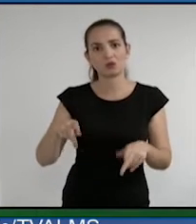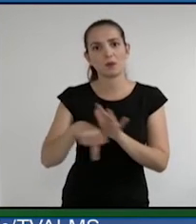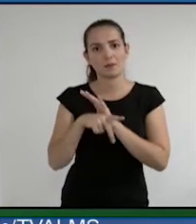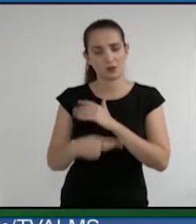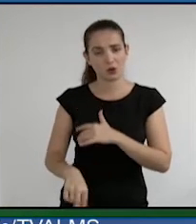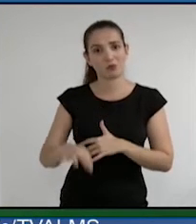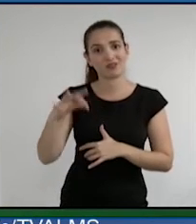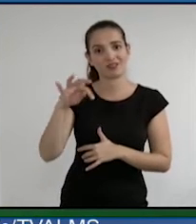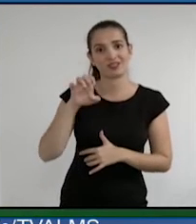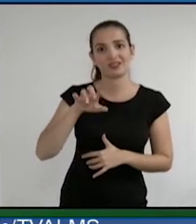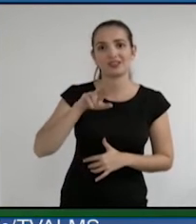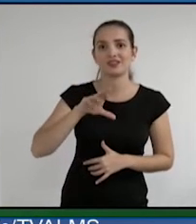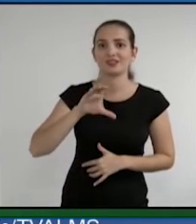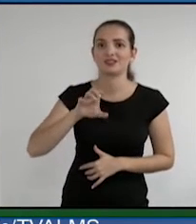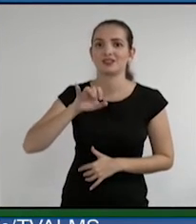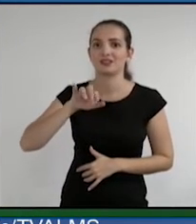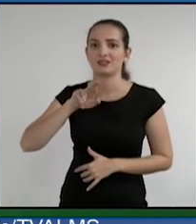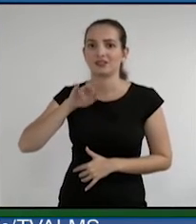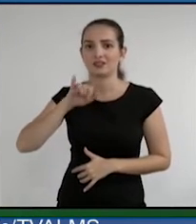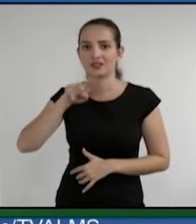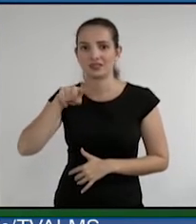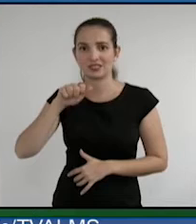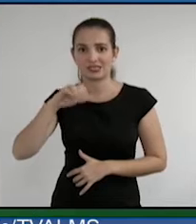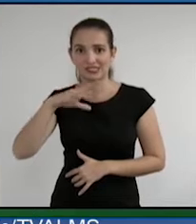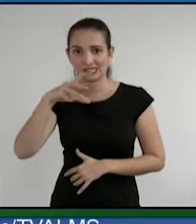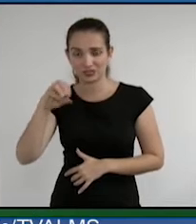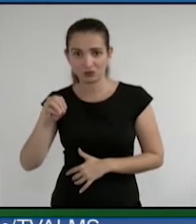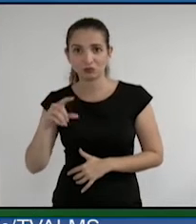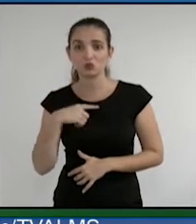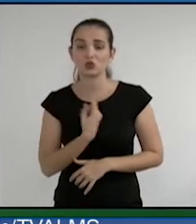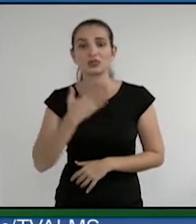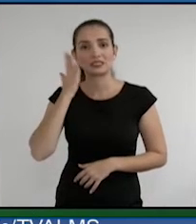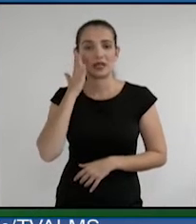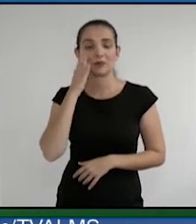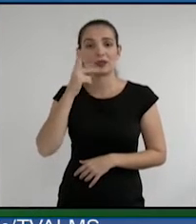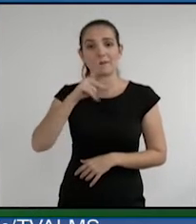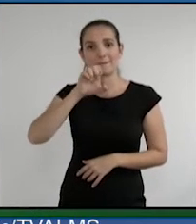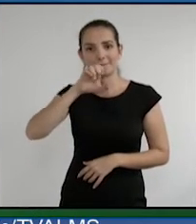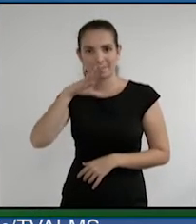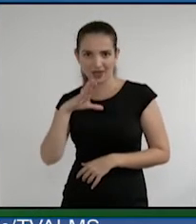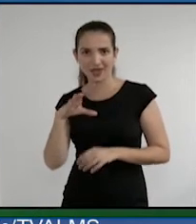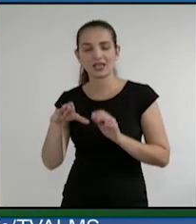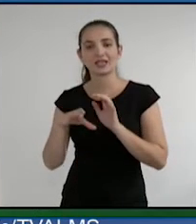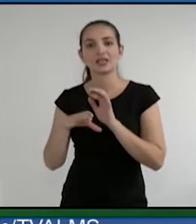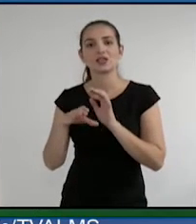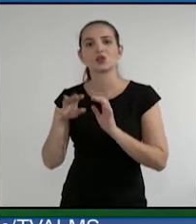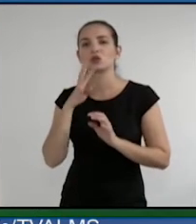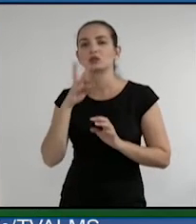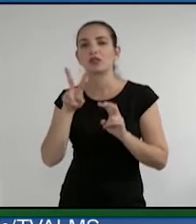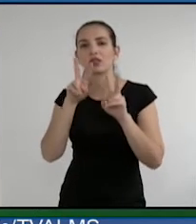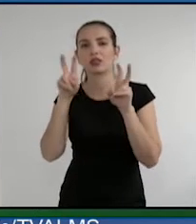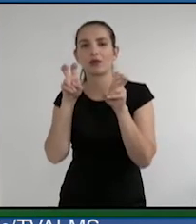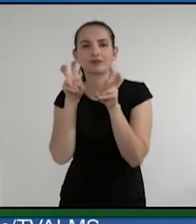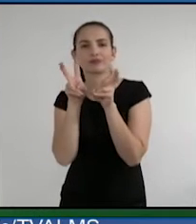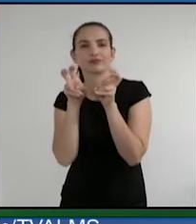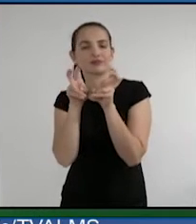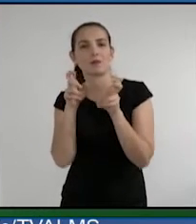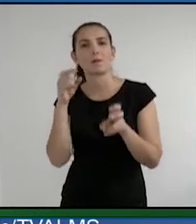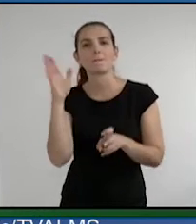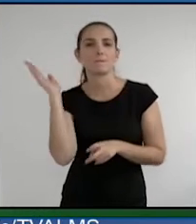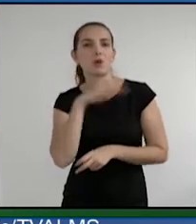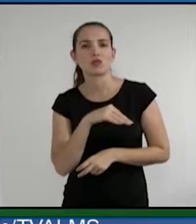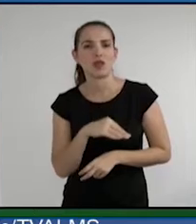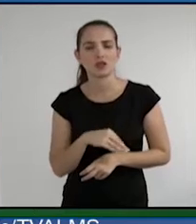terceirização, e nós dizíamos que aquela PEC, chamada PEC da morte, PEC da maldade, ia ter um reflexo